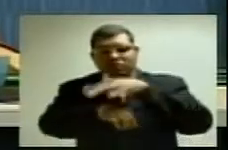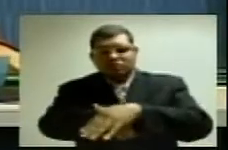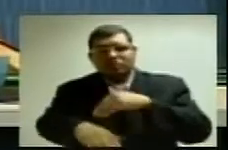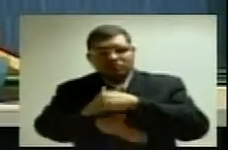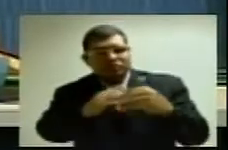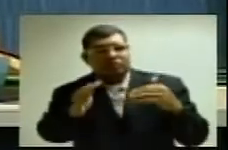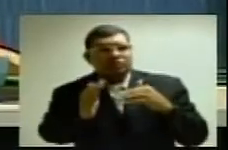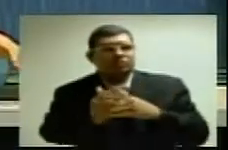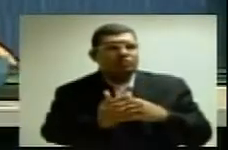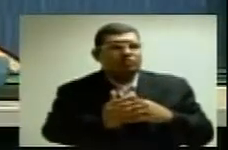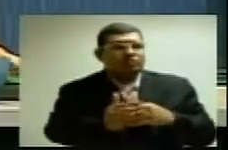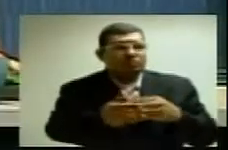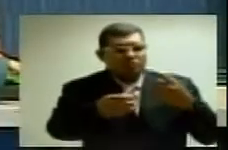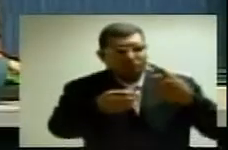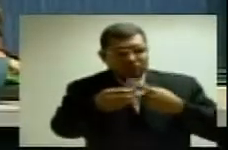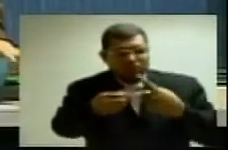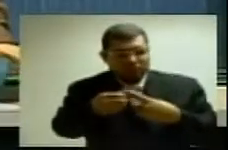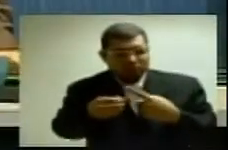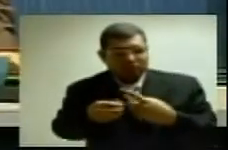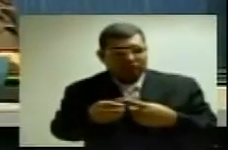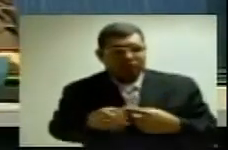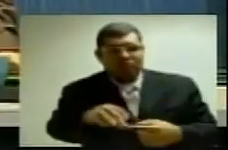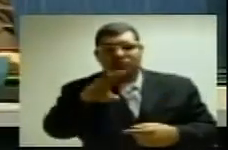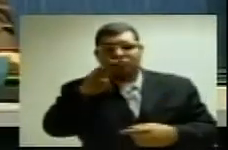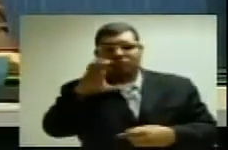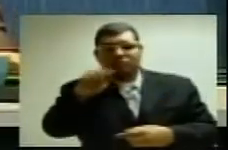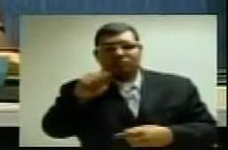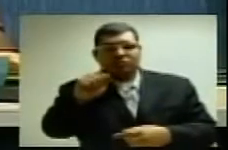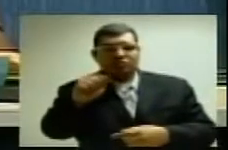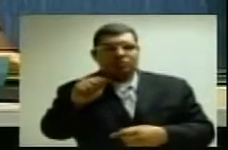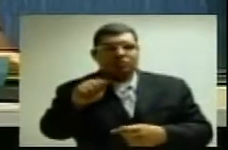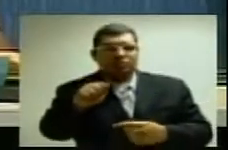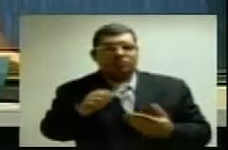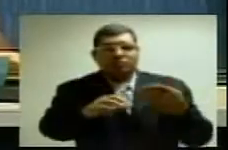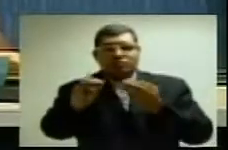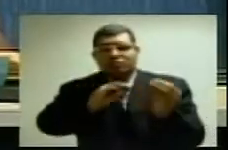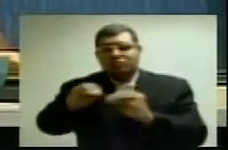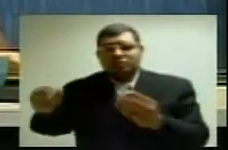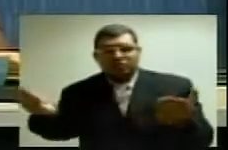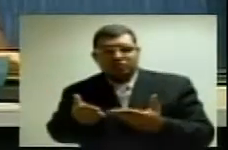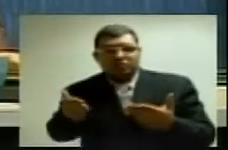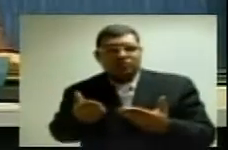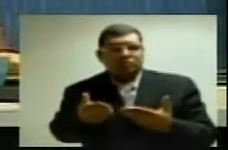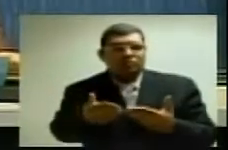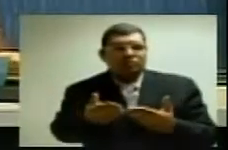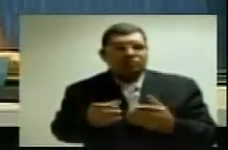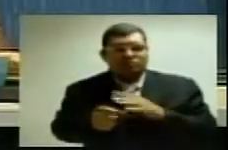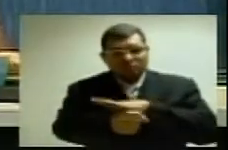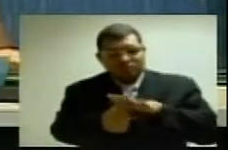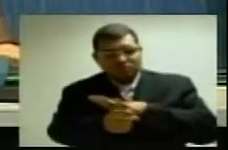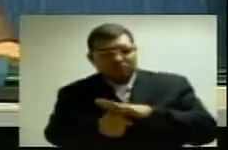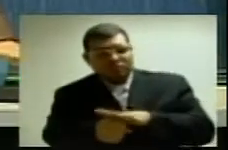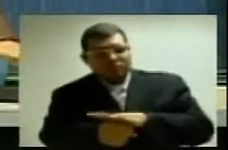a produção do município de Boca do Acre. Fora isso, há uma